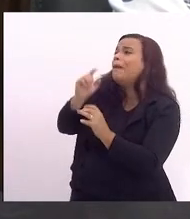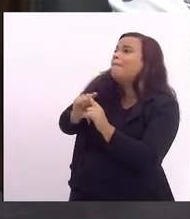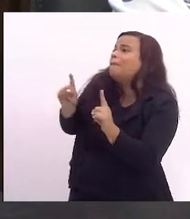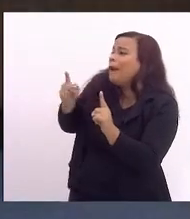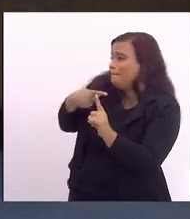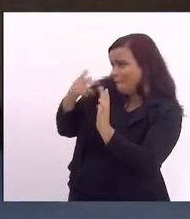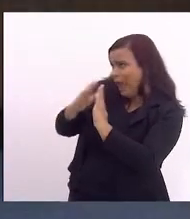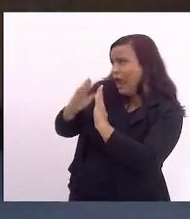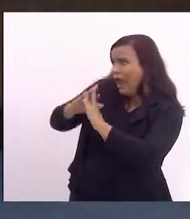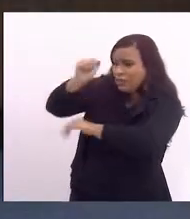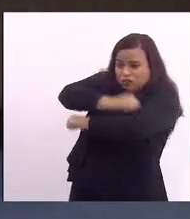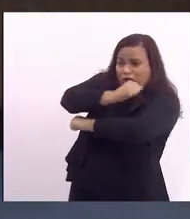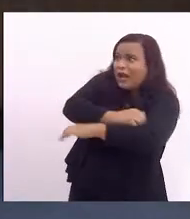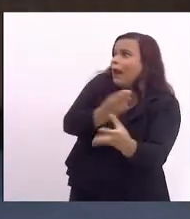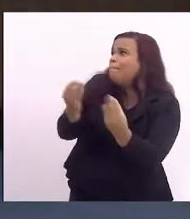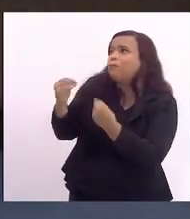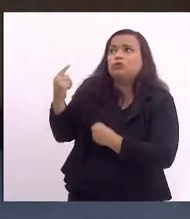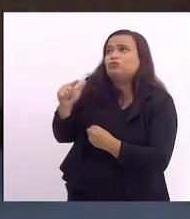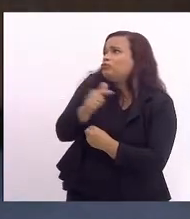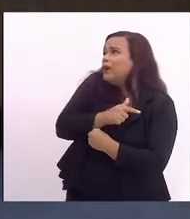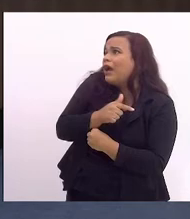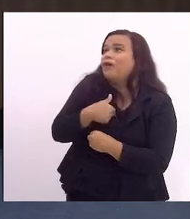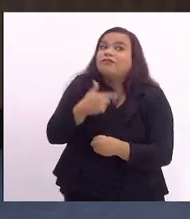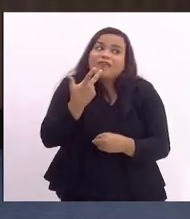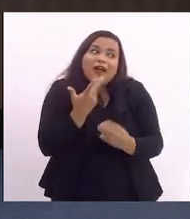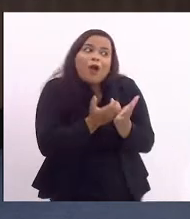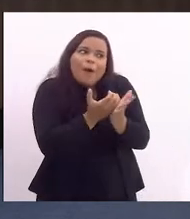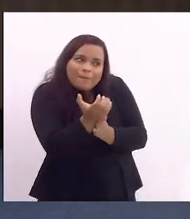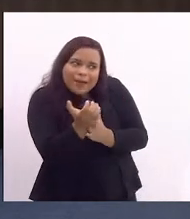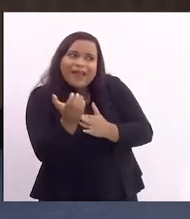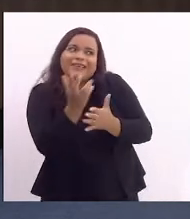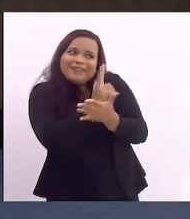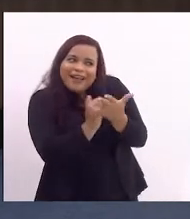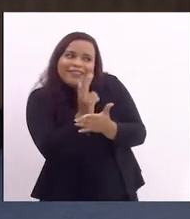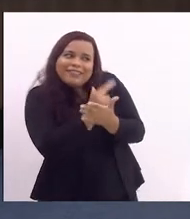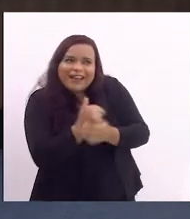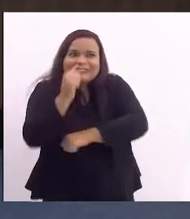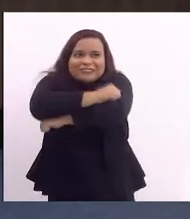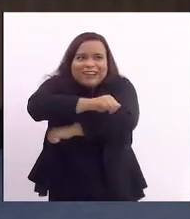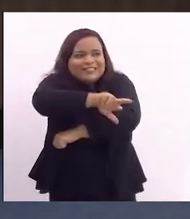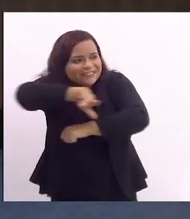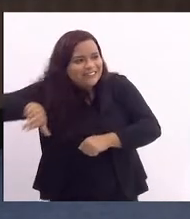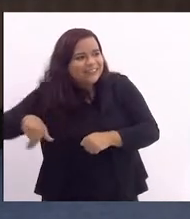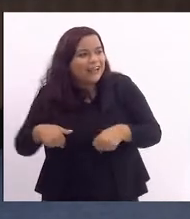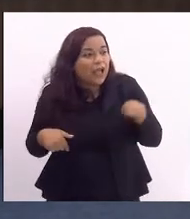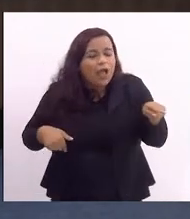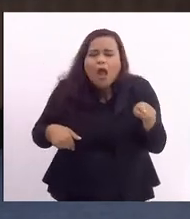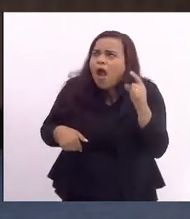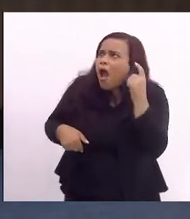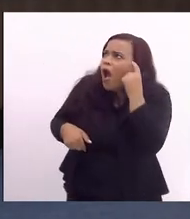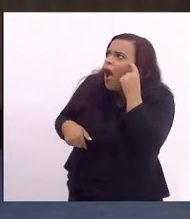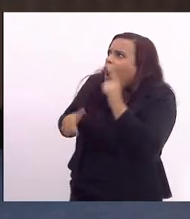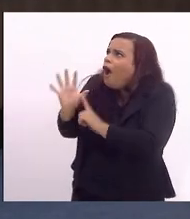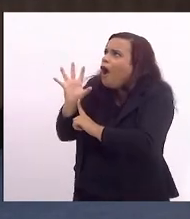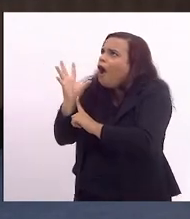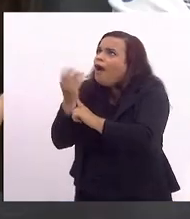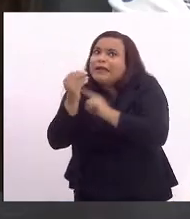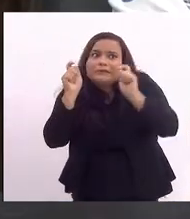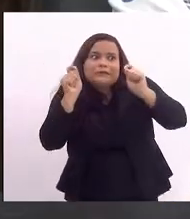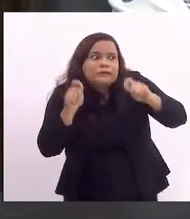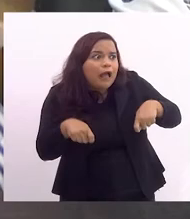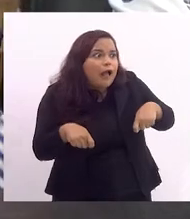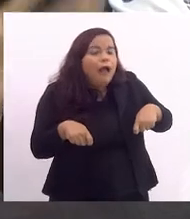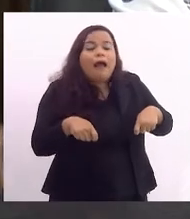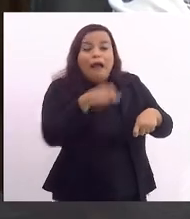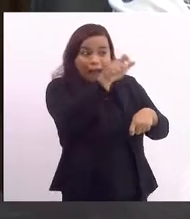moro. Eu falei, eu sei, mas vamos começar a desenhar mais janela por aí. E aí ele foi vendo que ele podia ser artista, e ele perguntou o que eu fazia, e